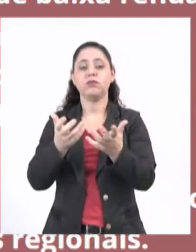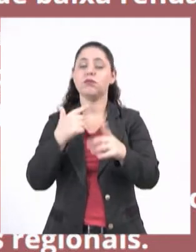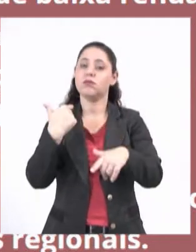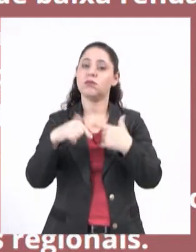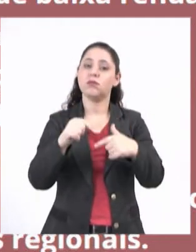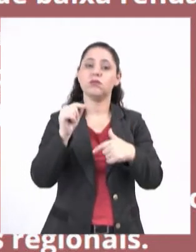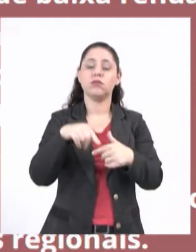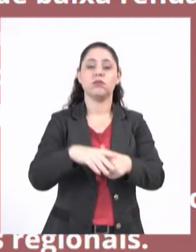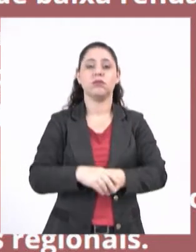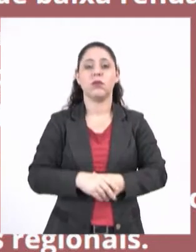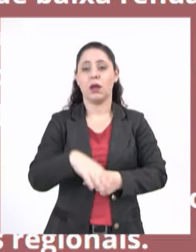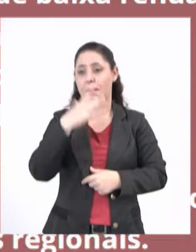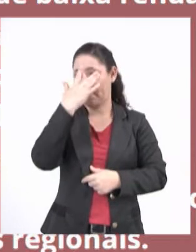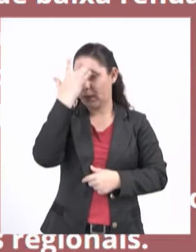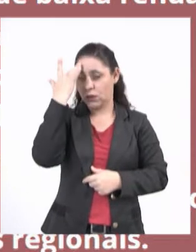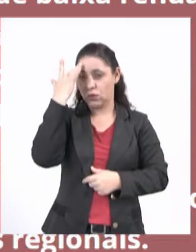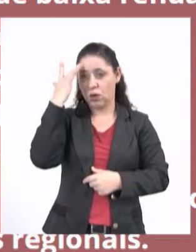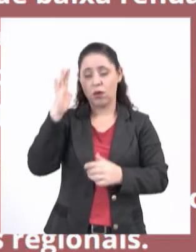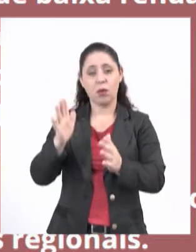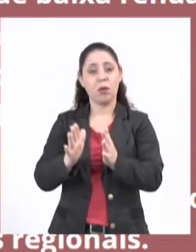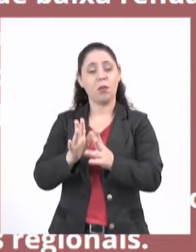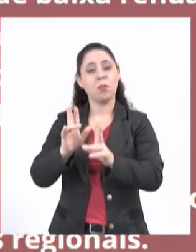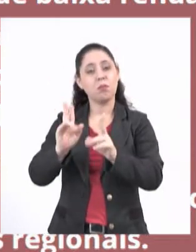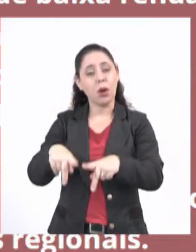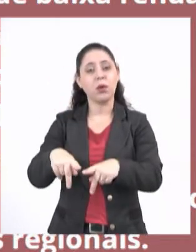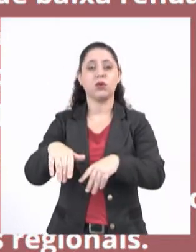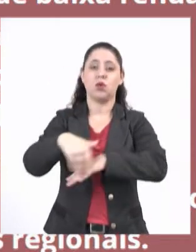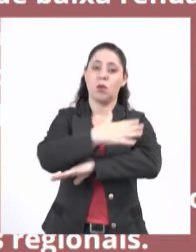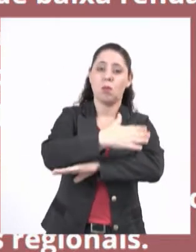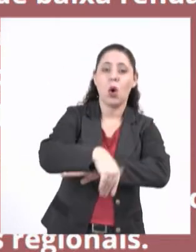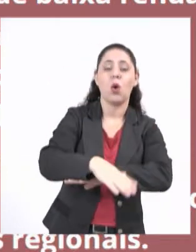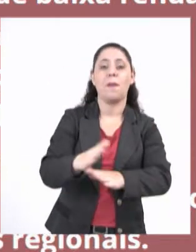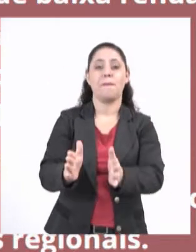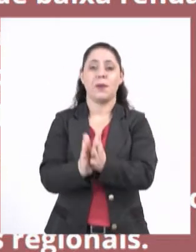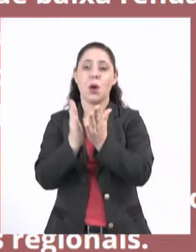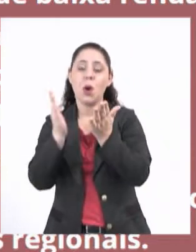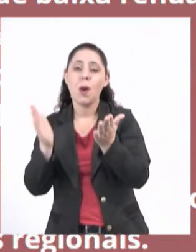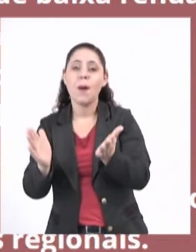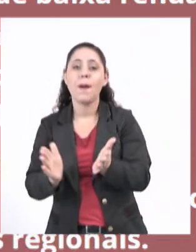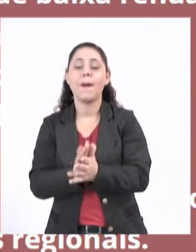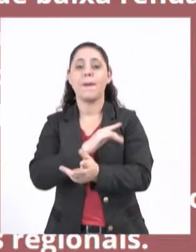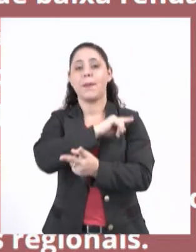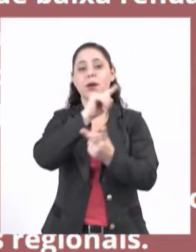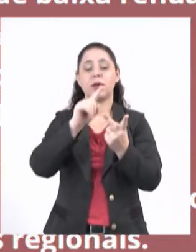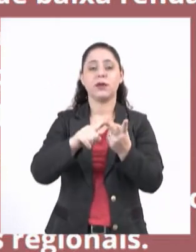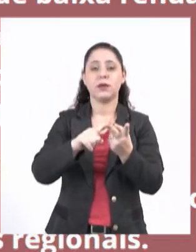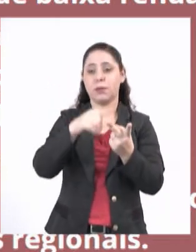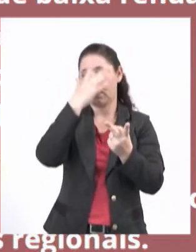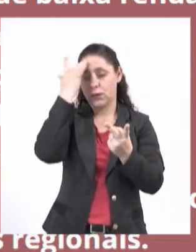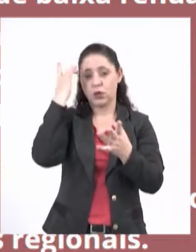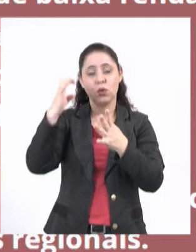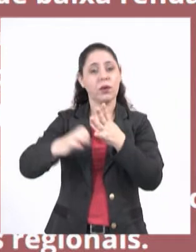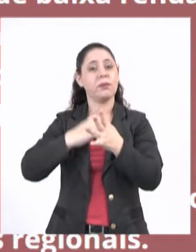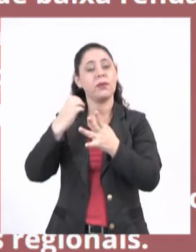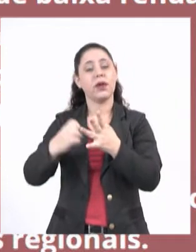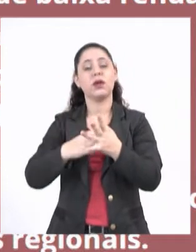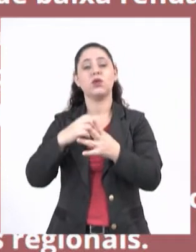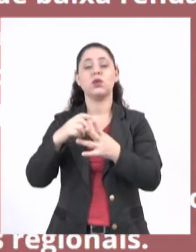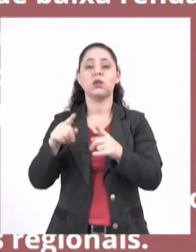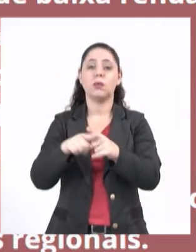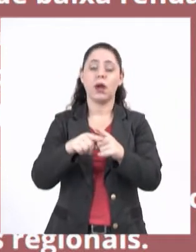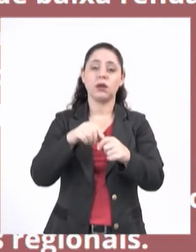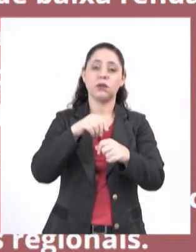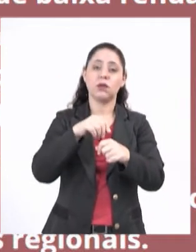trabalhador informal, a população de rua, a população de baixa renda, a população atendida pelos programas de distribuição de